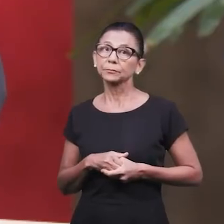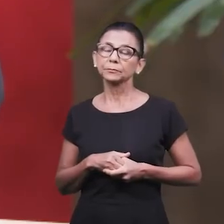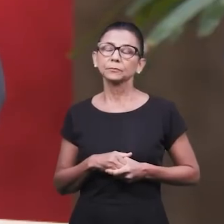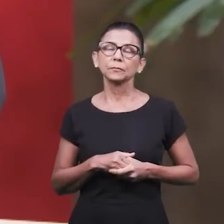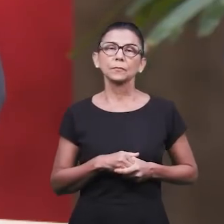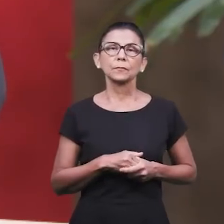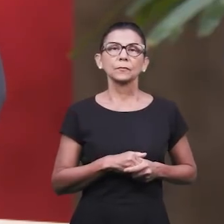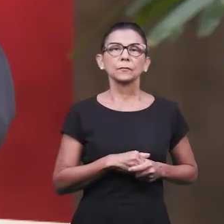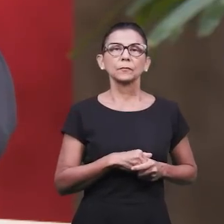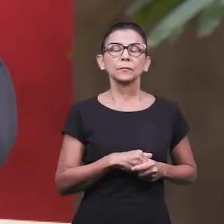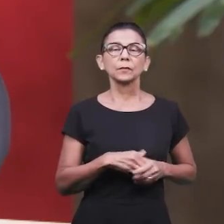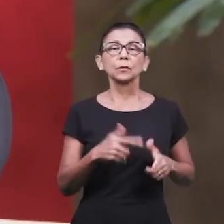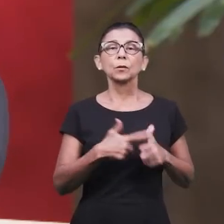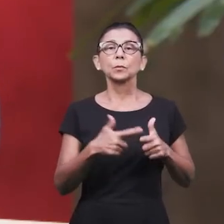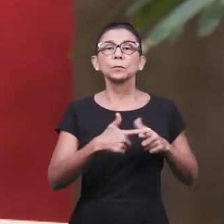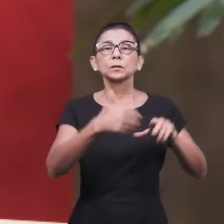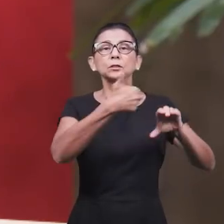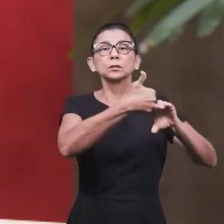Né? Então,